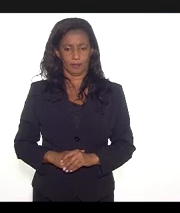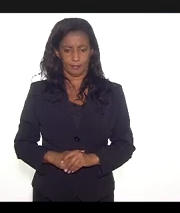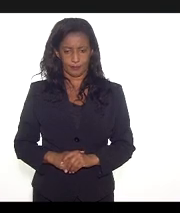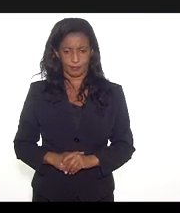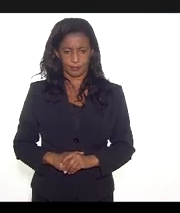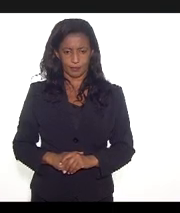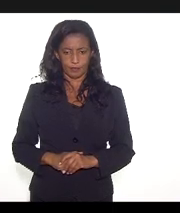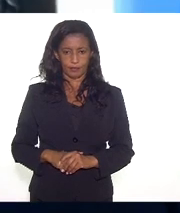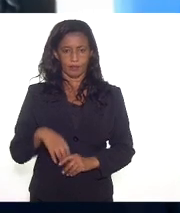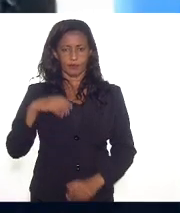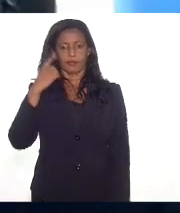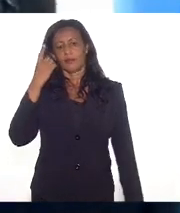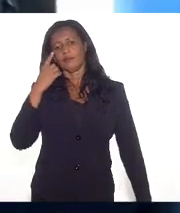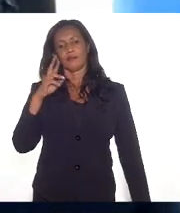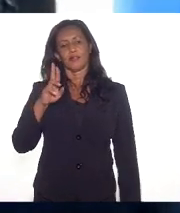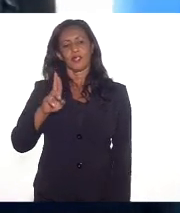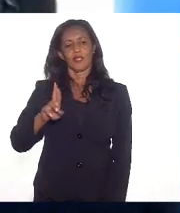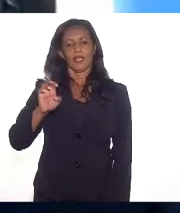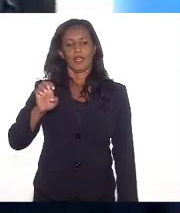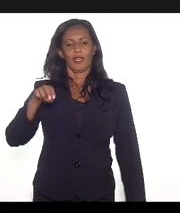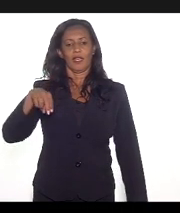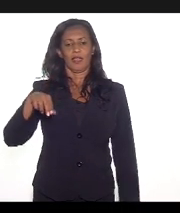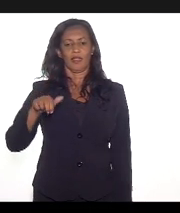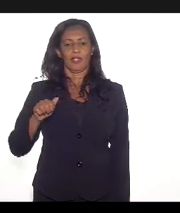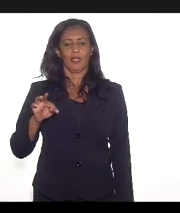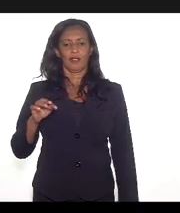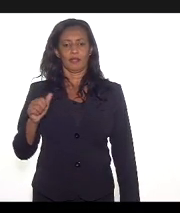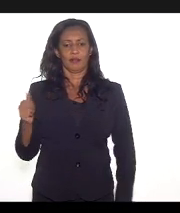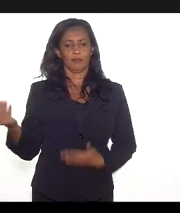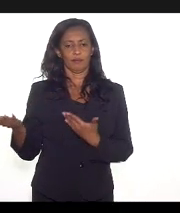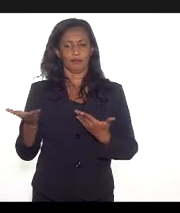Para declaração de voto, deputada Renata Souza.